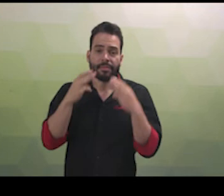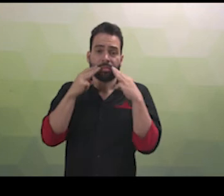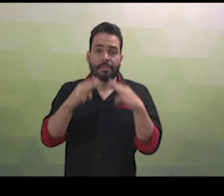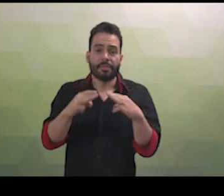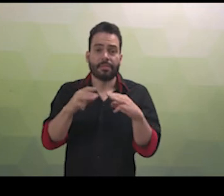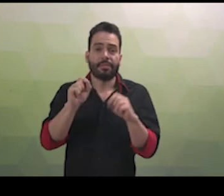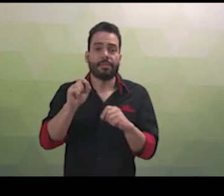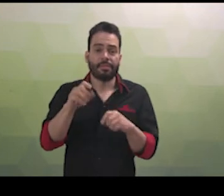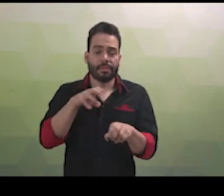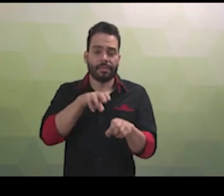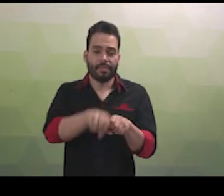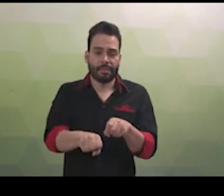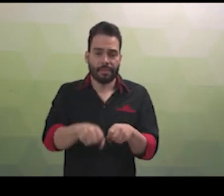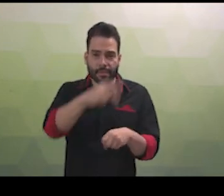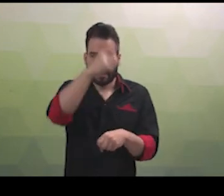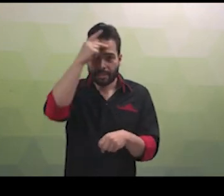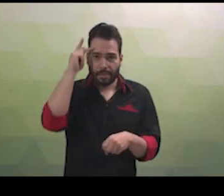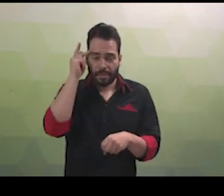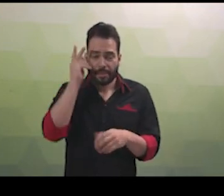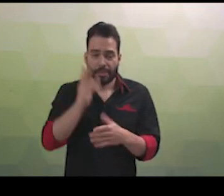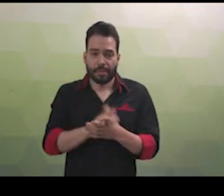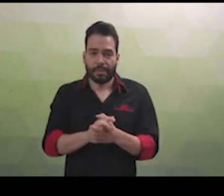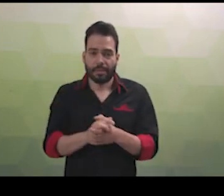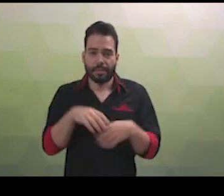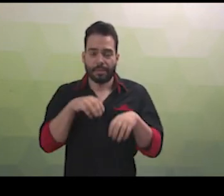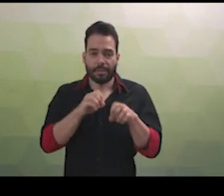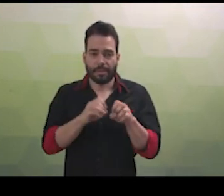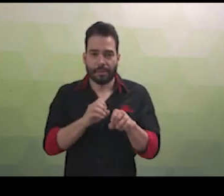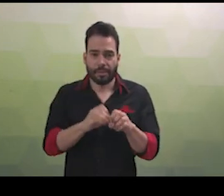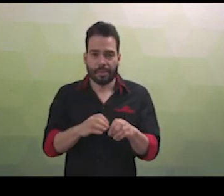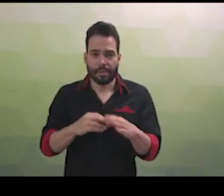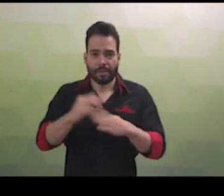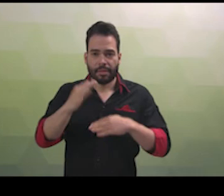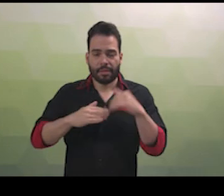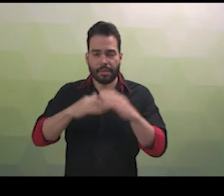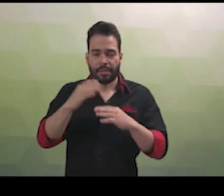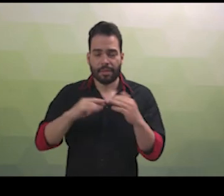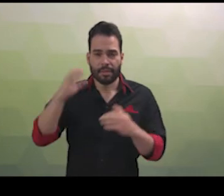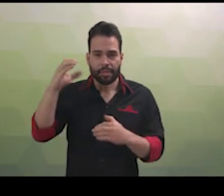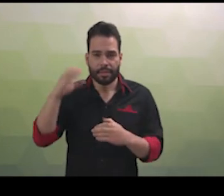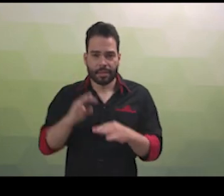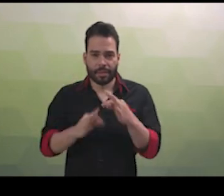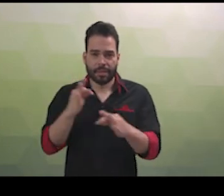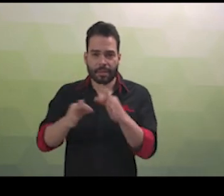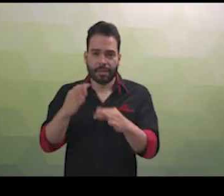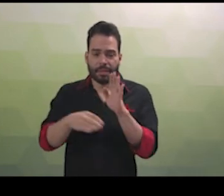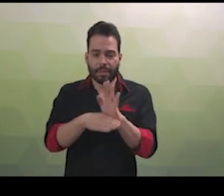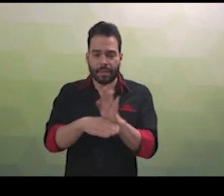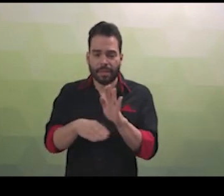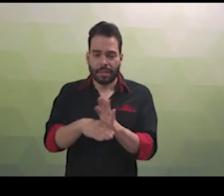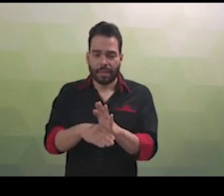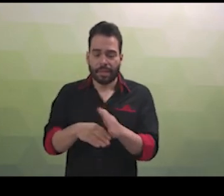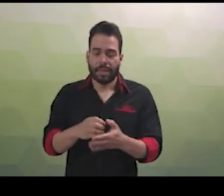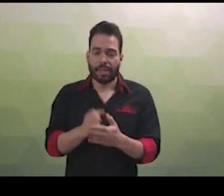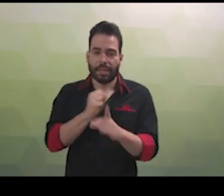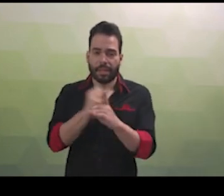nossa missão é formar cidadãos por meio da educação profissional, científica e tecnológica, contribuindo para o